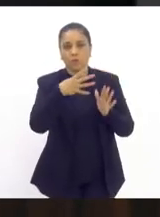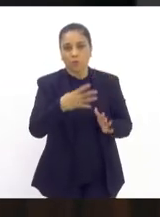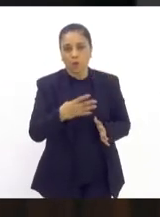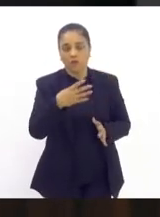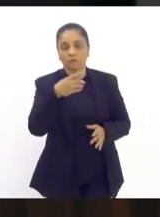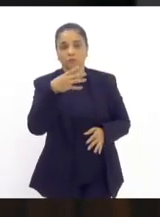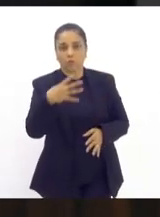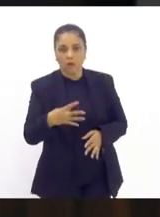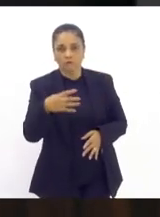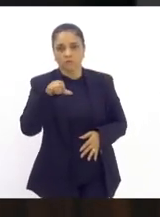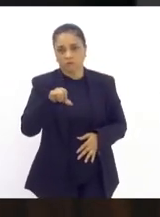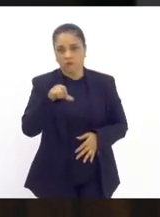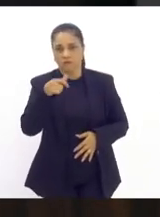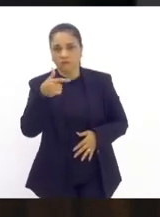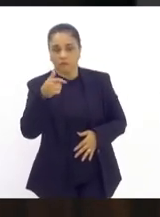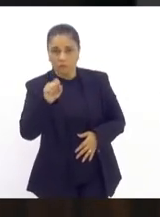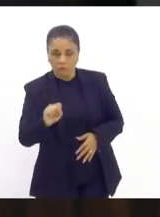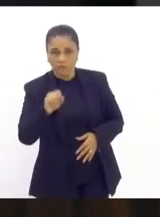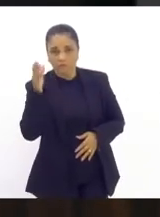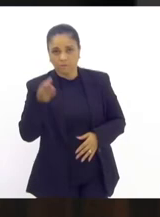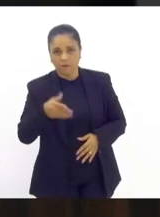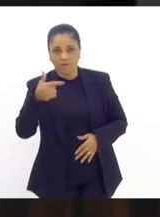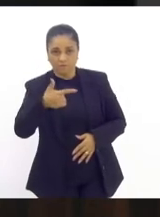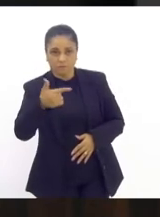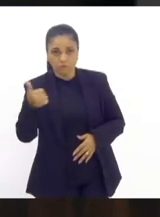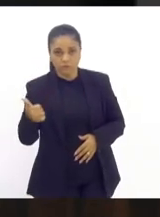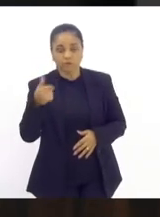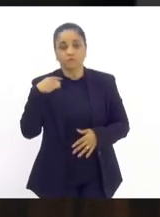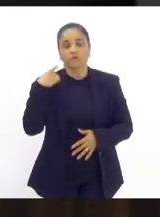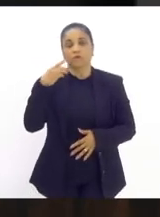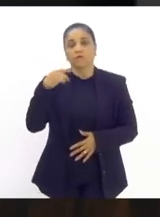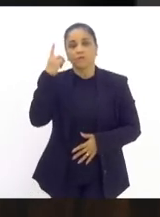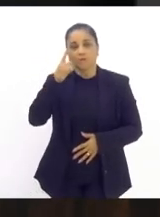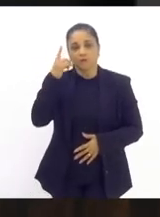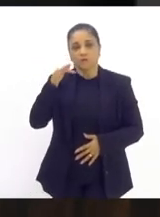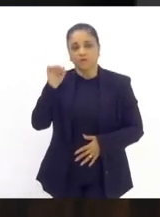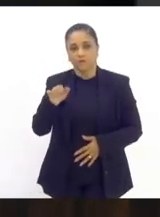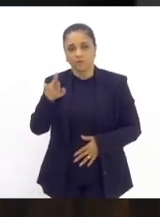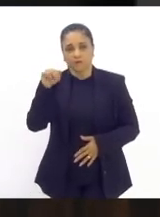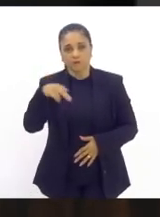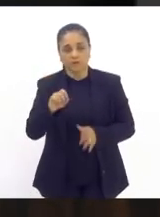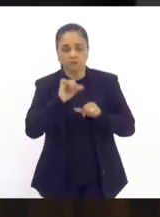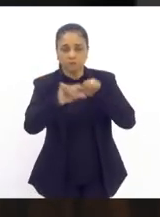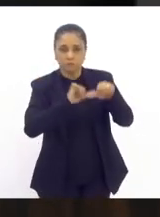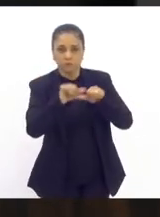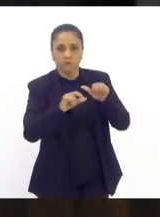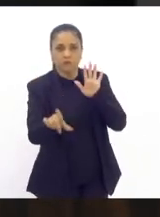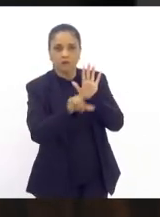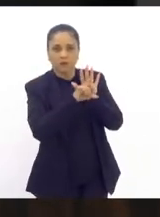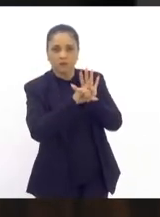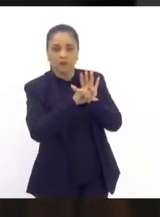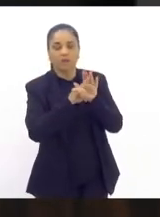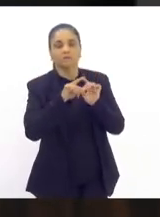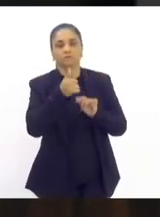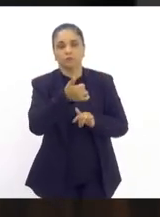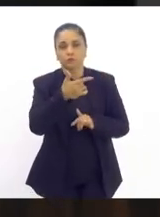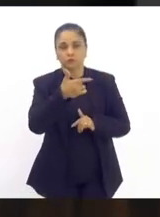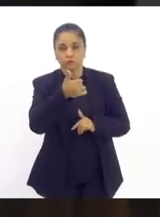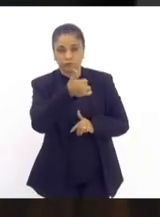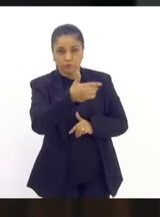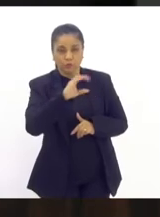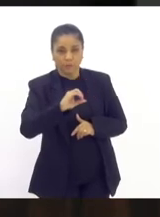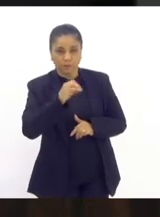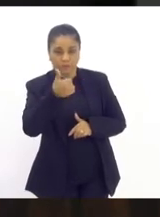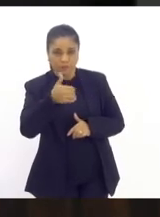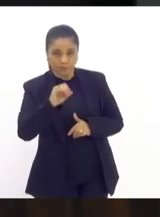2021 de autoria do deputado Sérgio Fernandes que altera a lei 5.645 de 6 de janeiro de 2010 instituindo no âmbito do